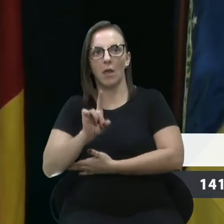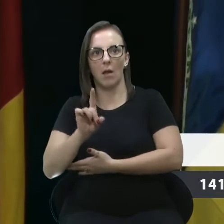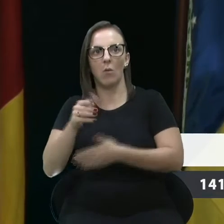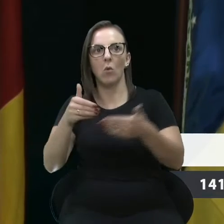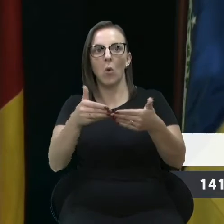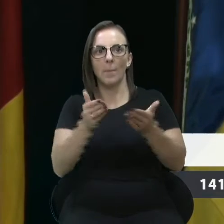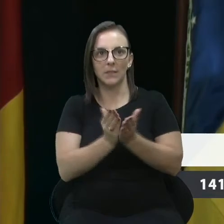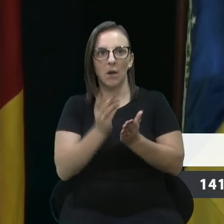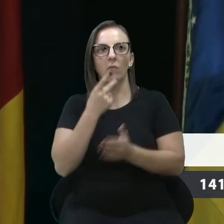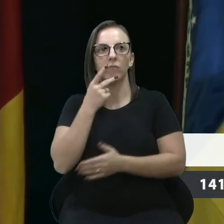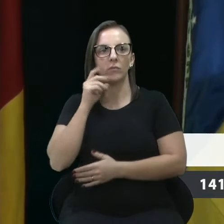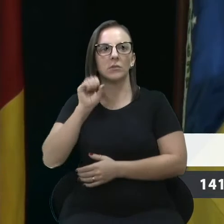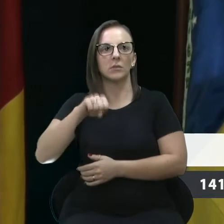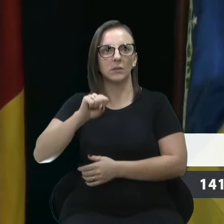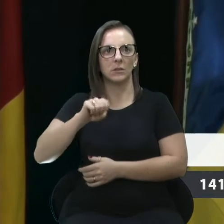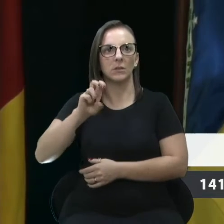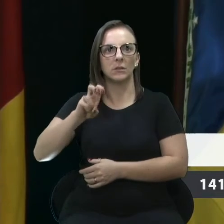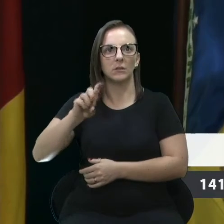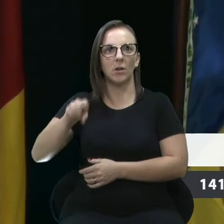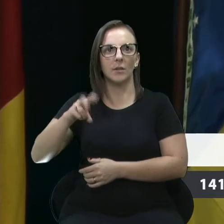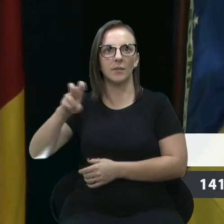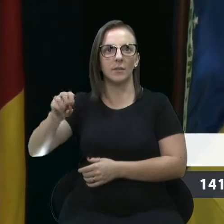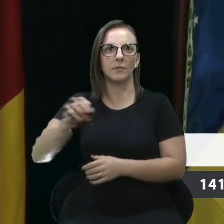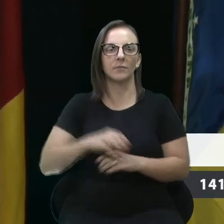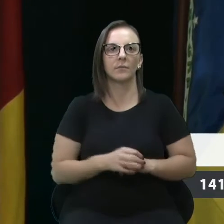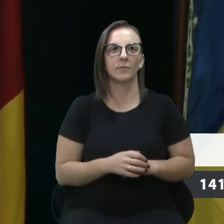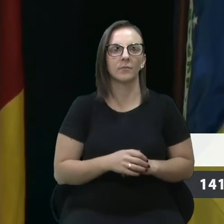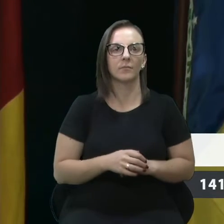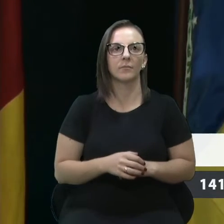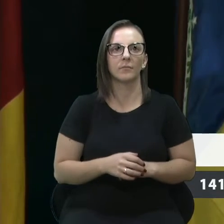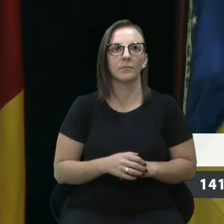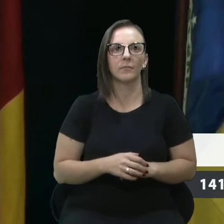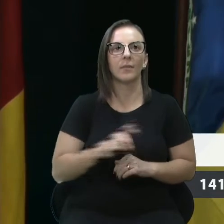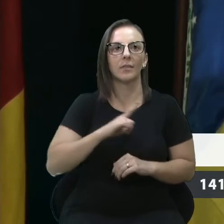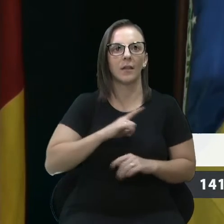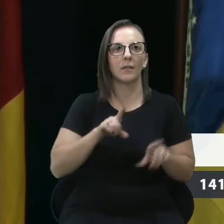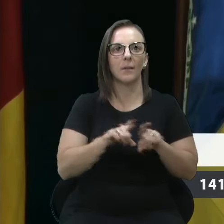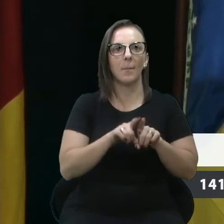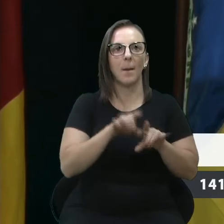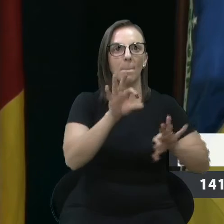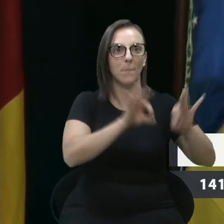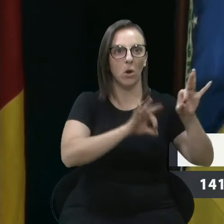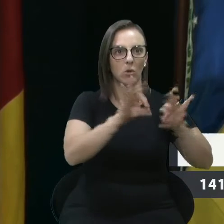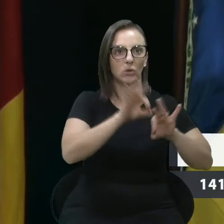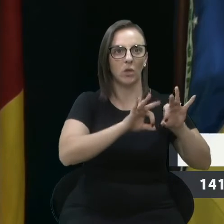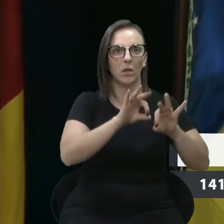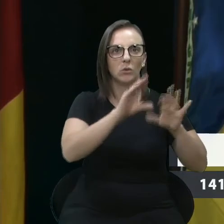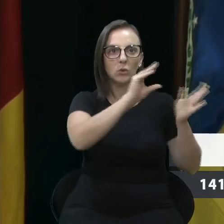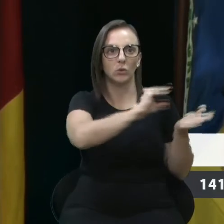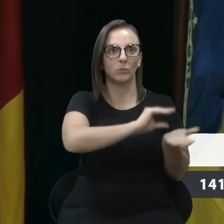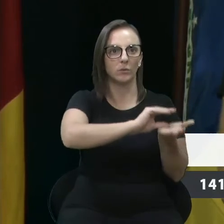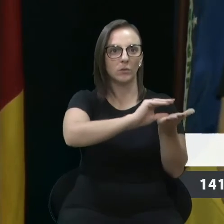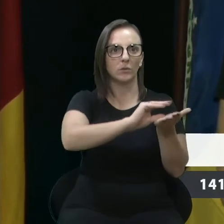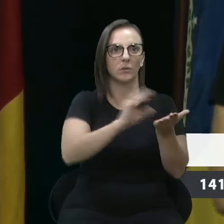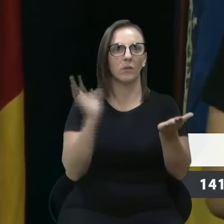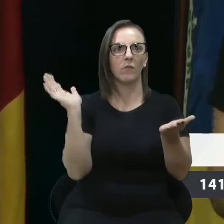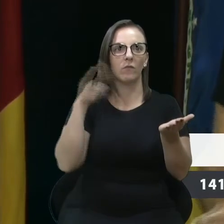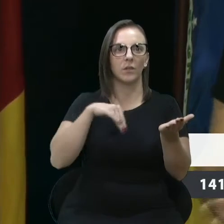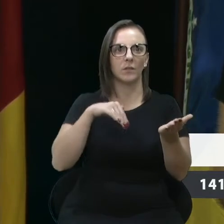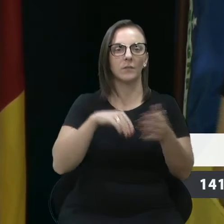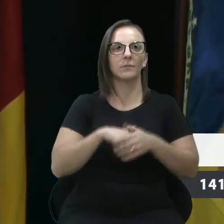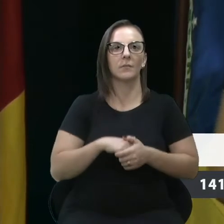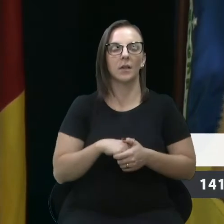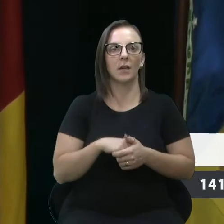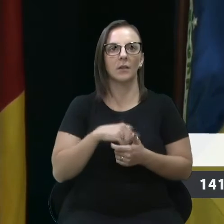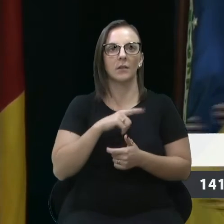como 5,50. Tem o projeto também do subsídio que ainda tem que vir para a Câmara para a gente ter uma discussão melhor. Mas assim,